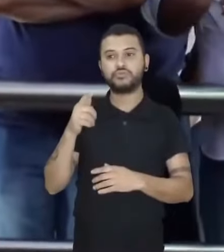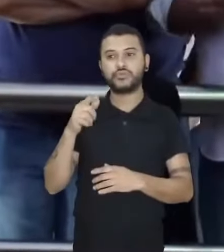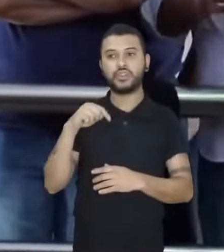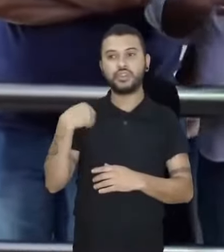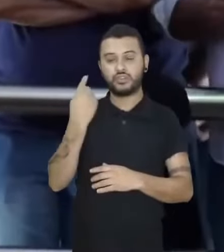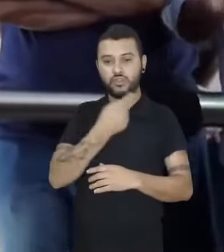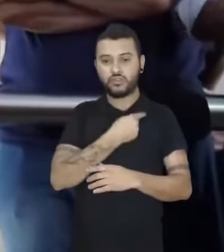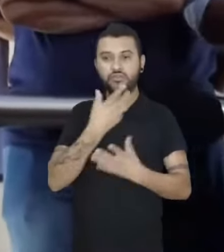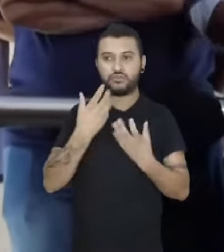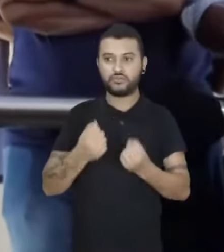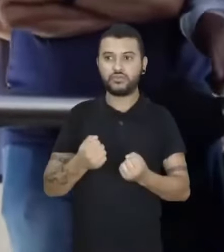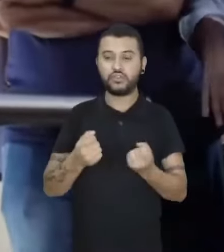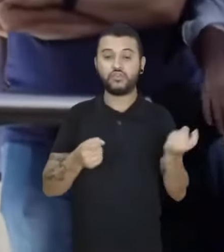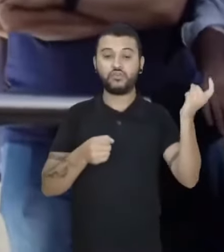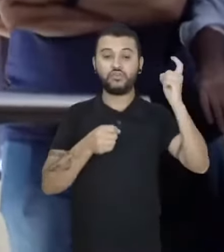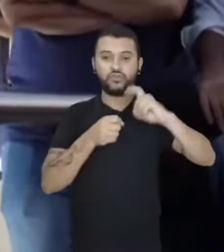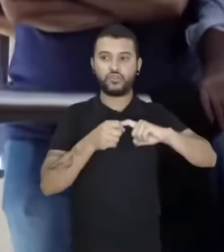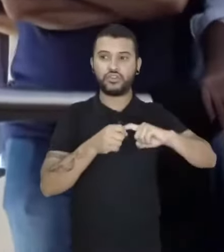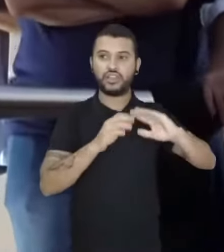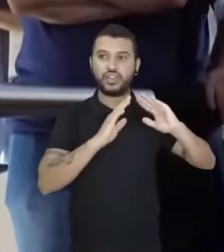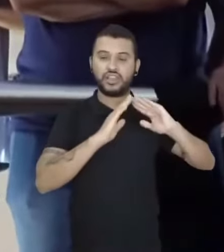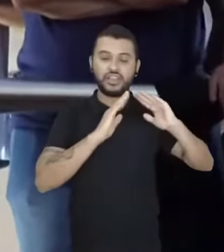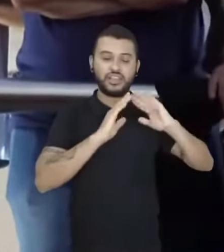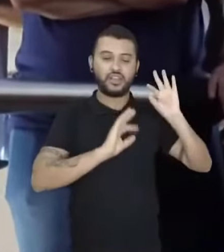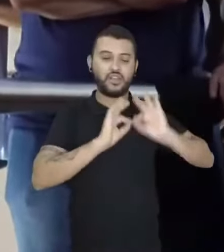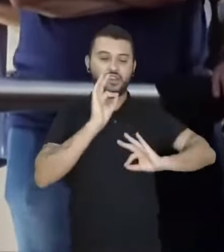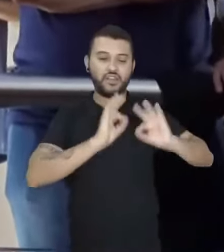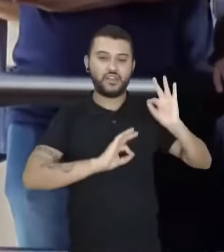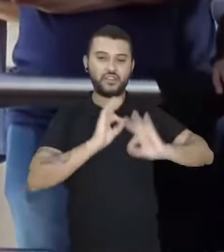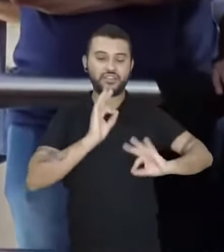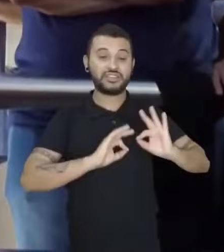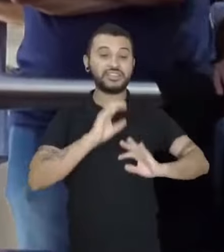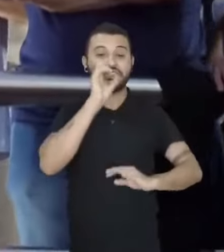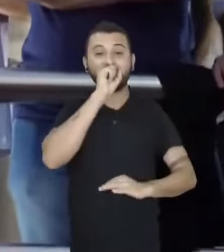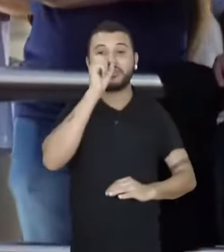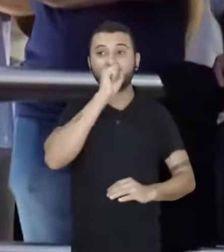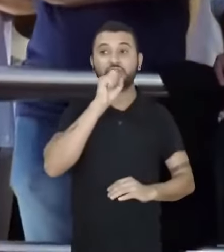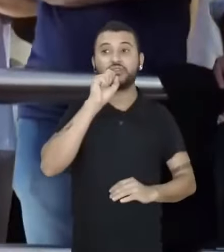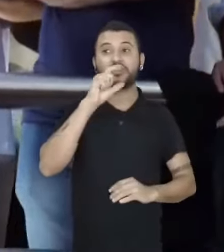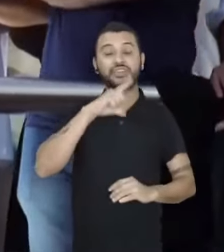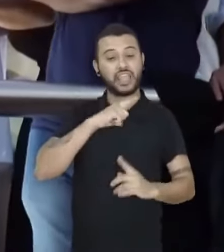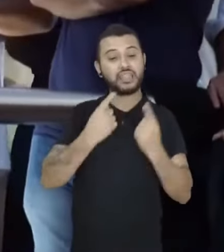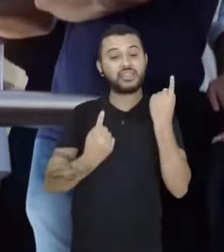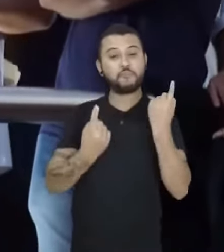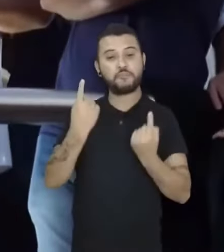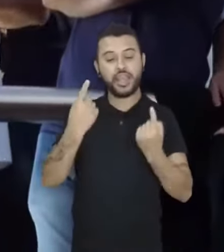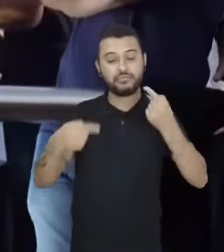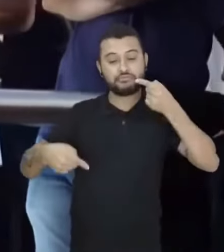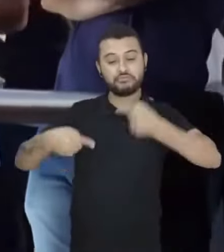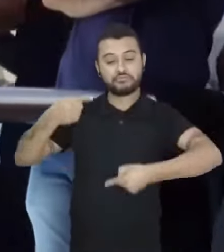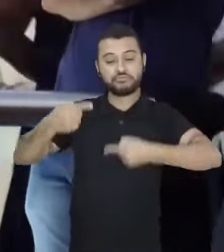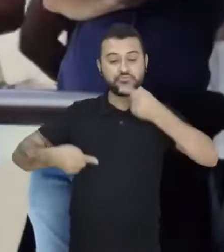Depois eu volto para casa para me preparar no sábado para o debate.